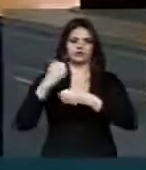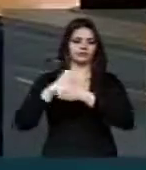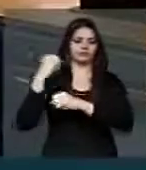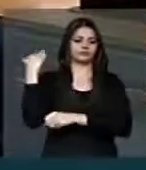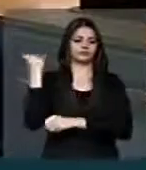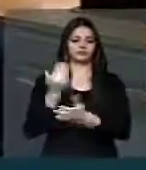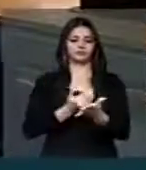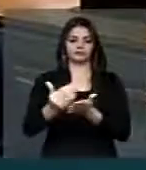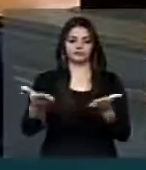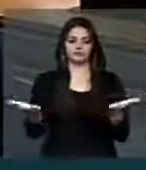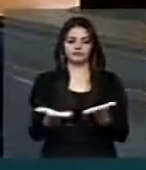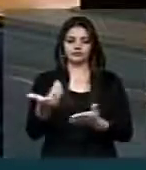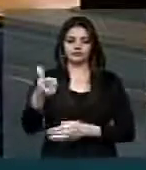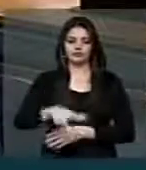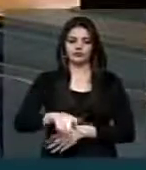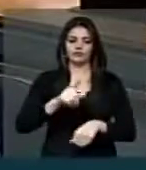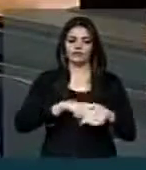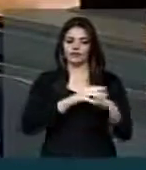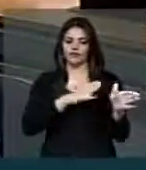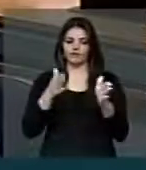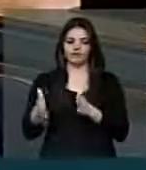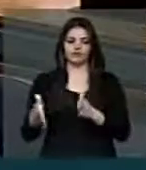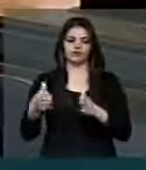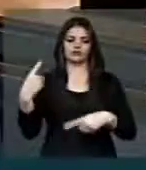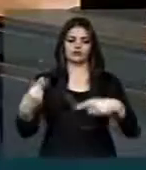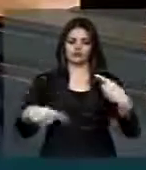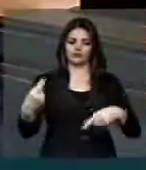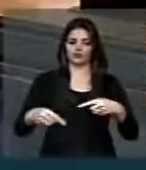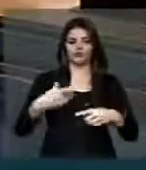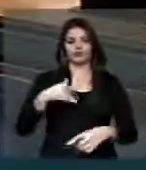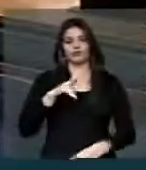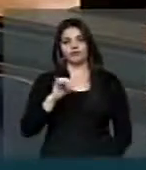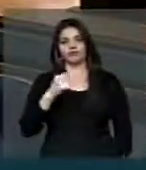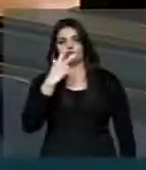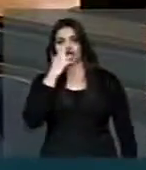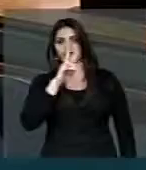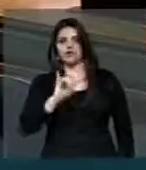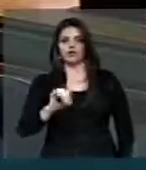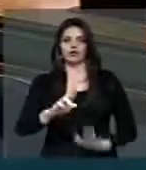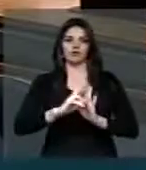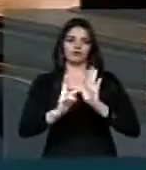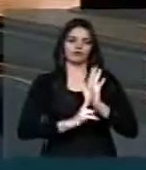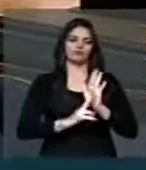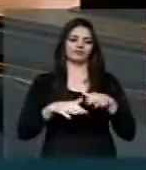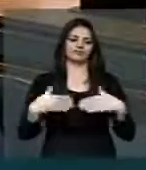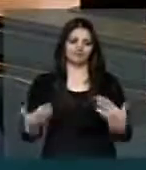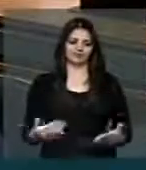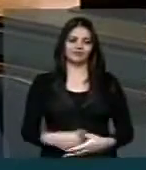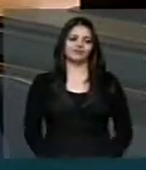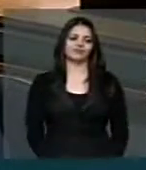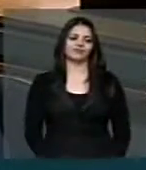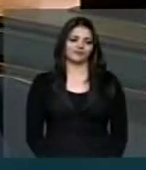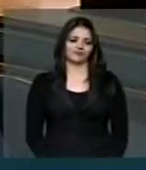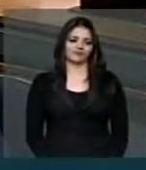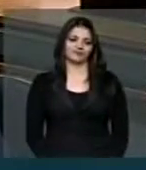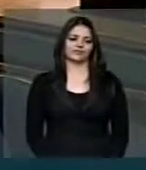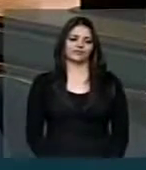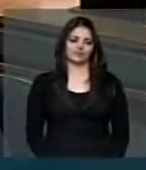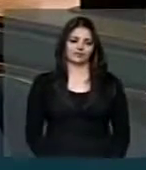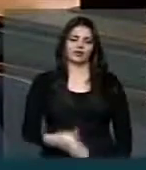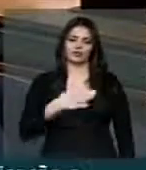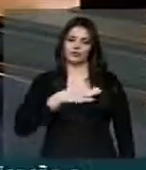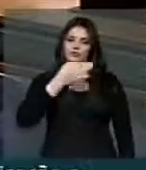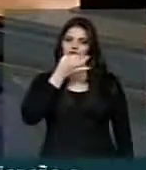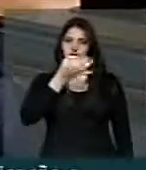agora nós estamos nesta fase, nesta tendência de fazer uma regulamentação. Então, esta é a minha colocação,